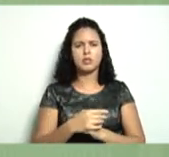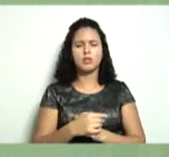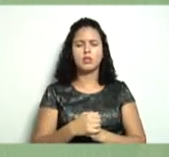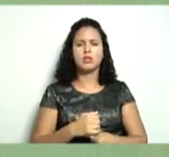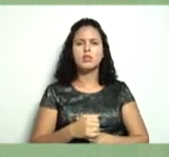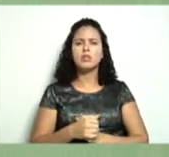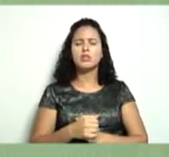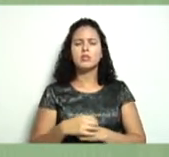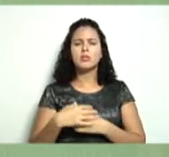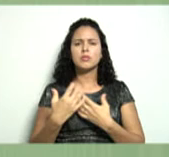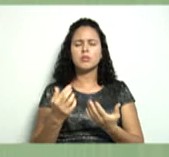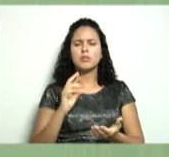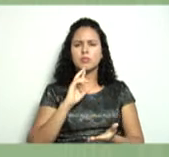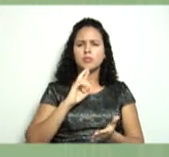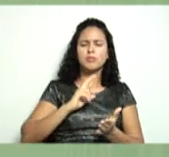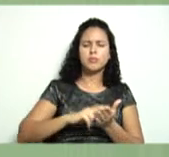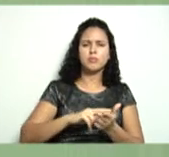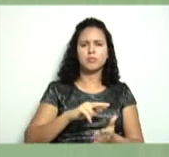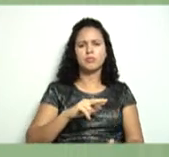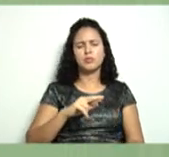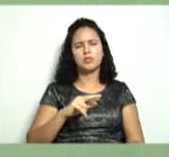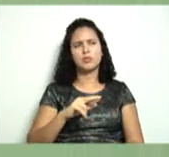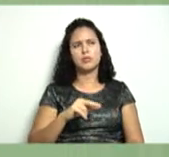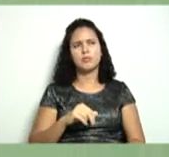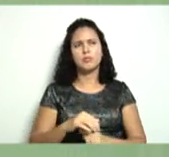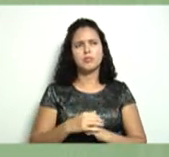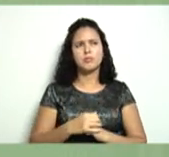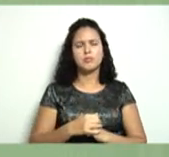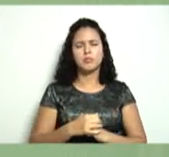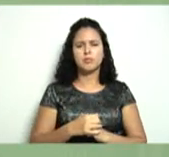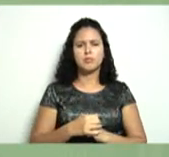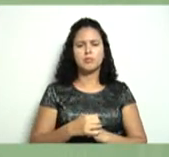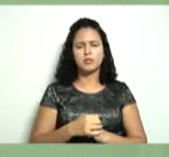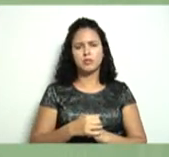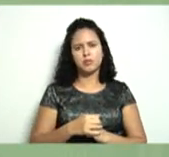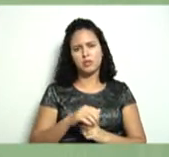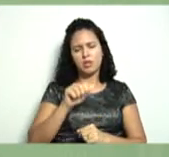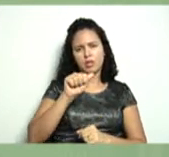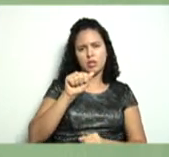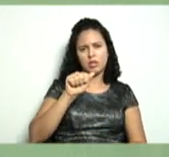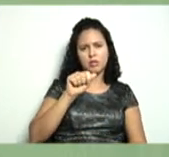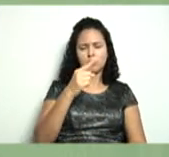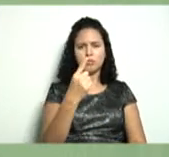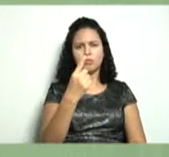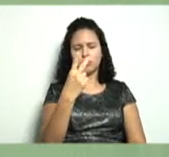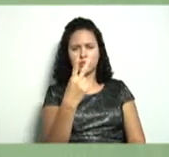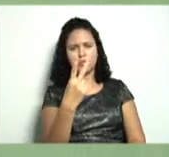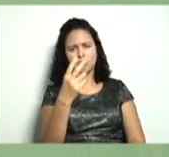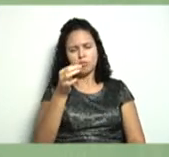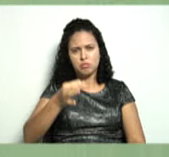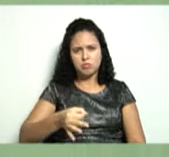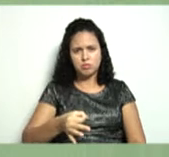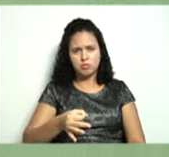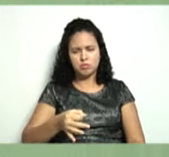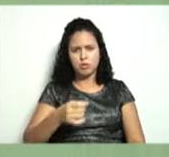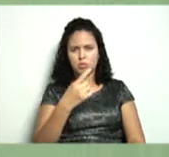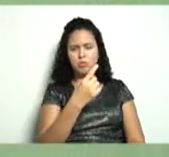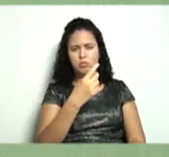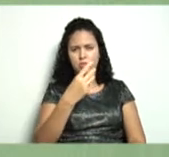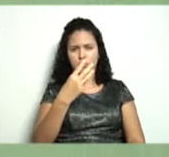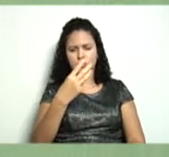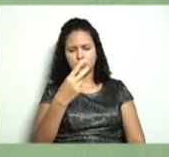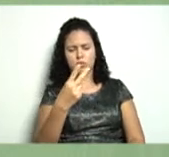o 1 é uma forma de excluir? Apenas o 1 e o 2 estão corretos? Apenas 1, 2 e 3 estão